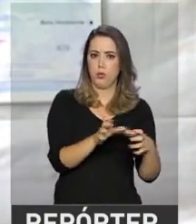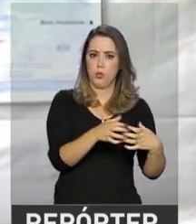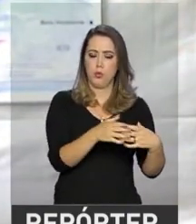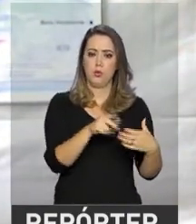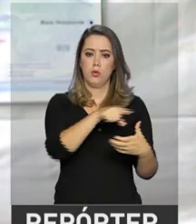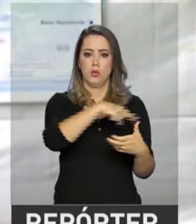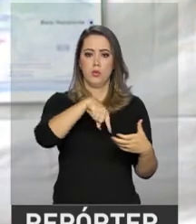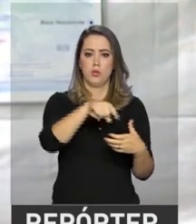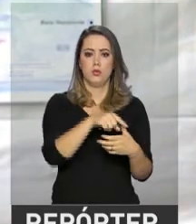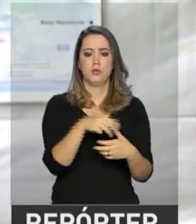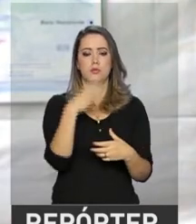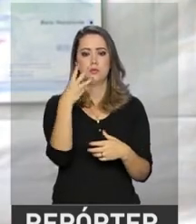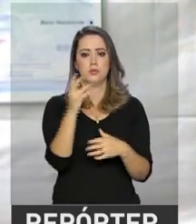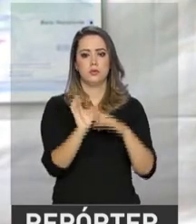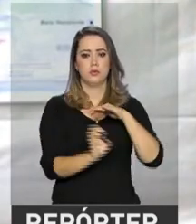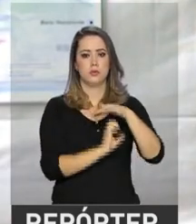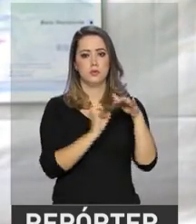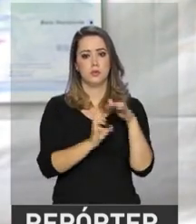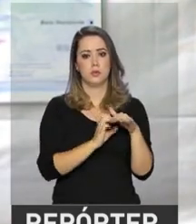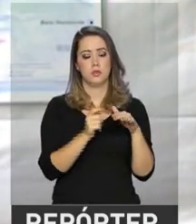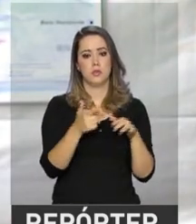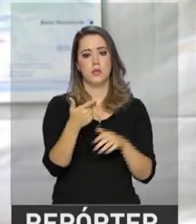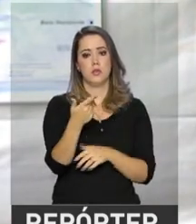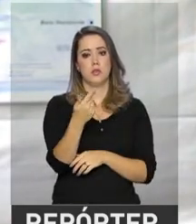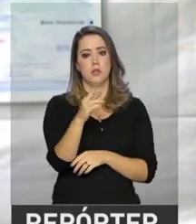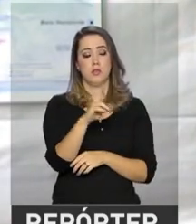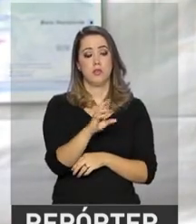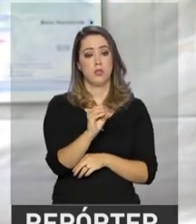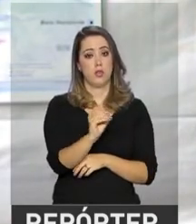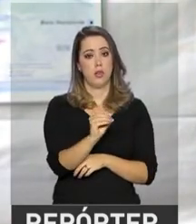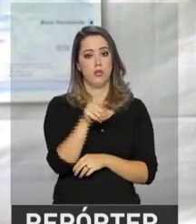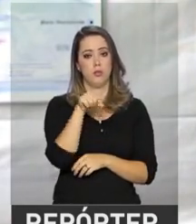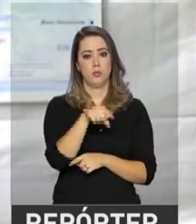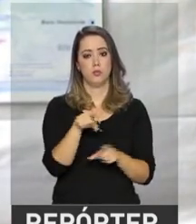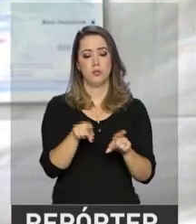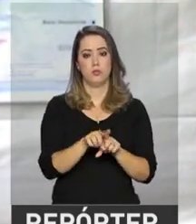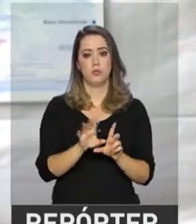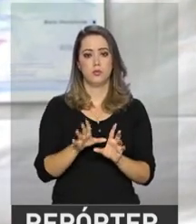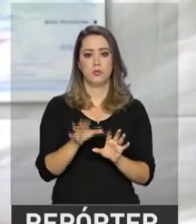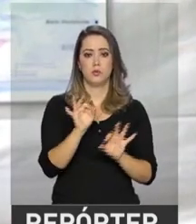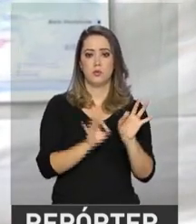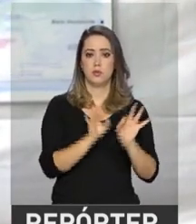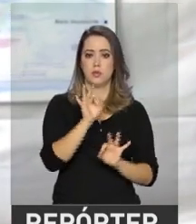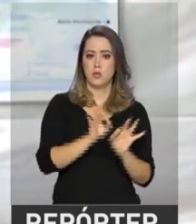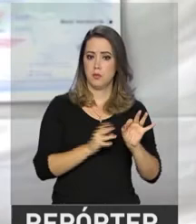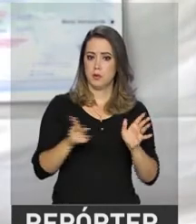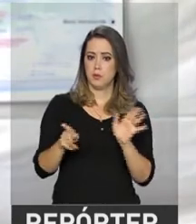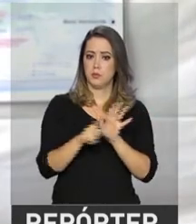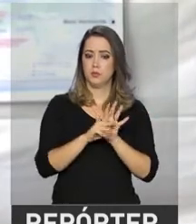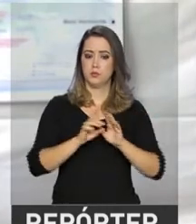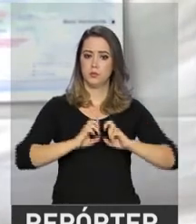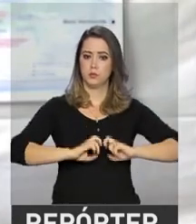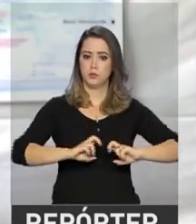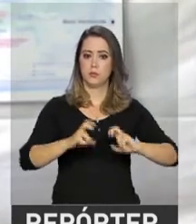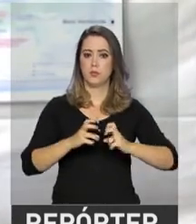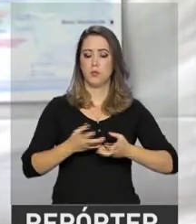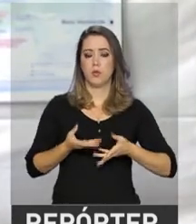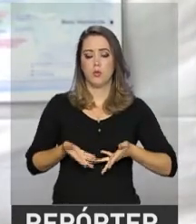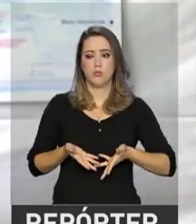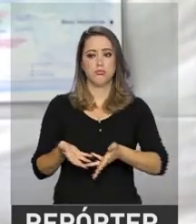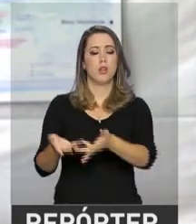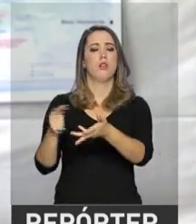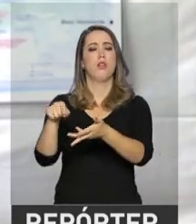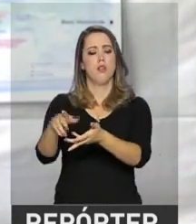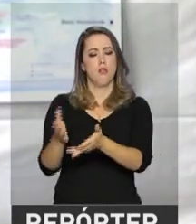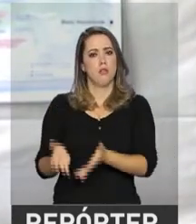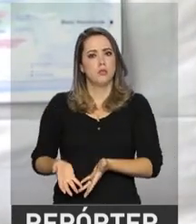tradings e as empresas exportadoras, que montam a sua estrutura para carregar os trens e levar isso com